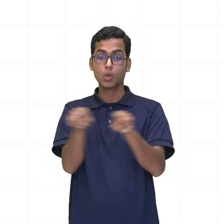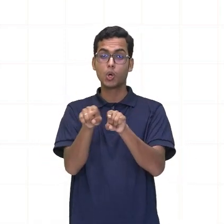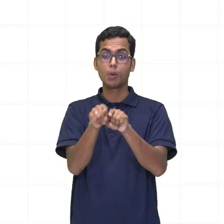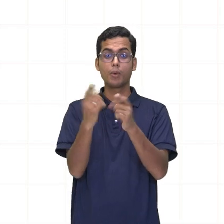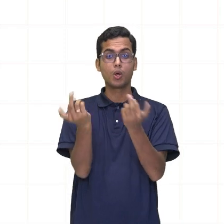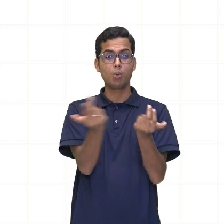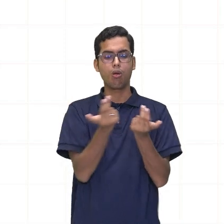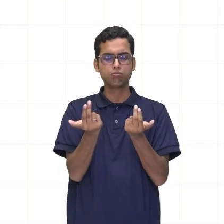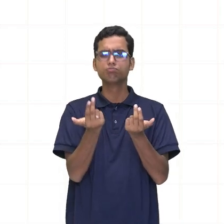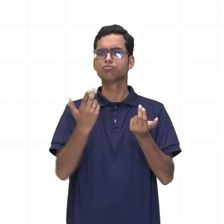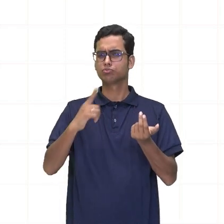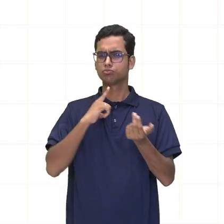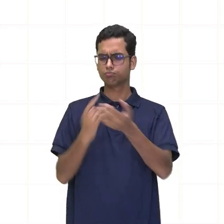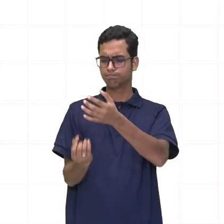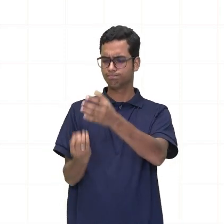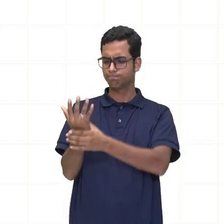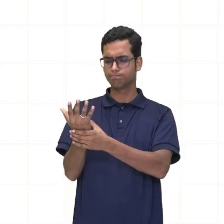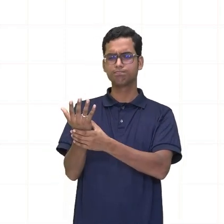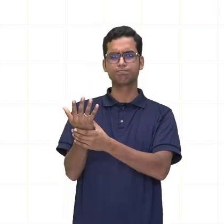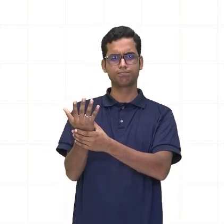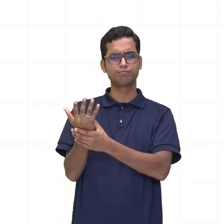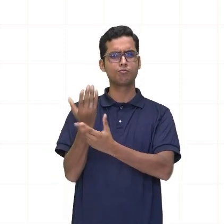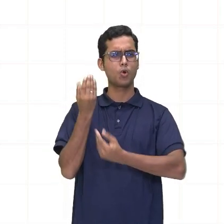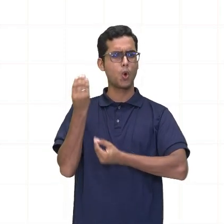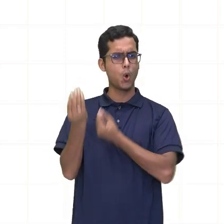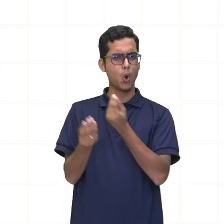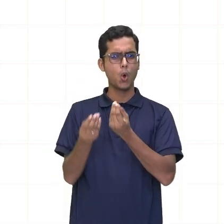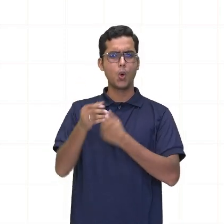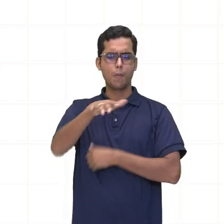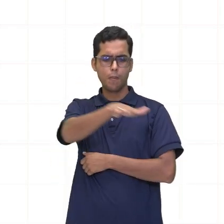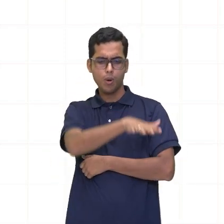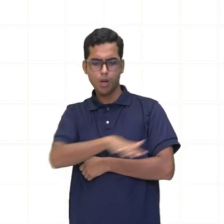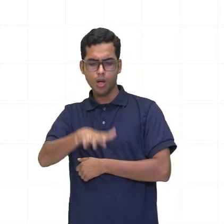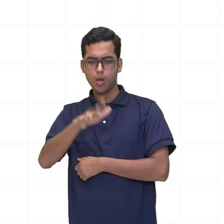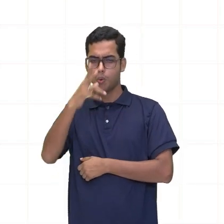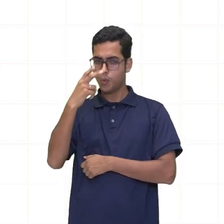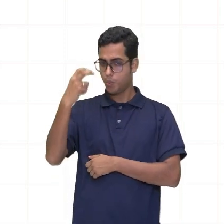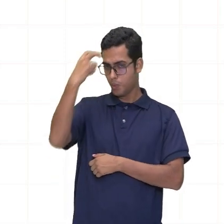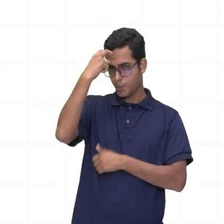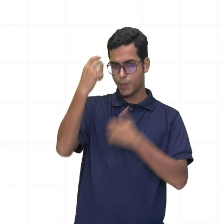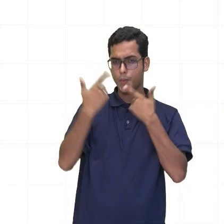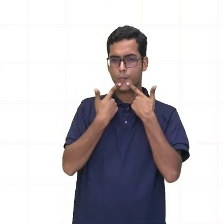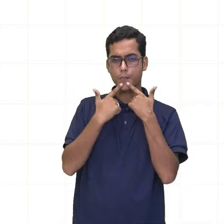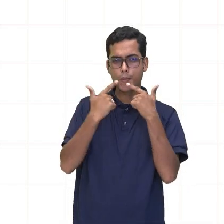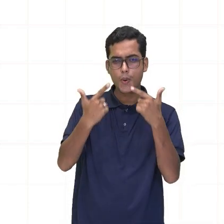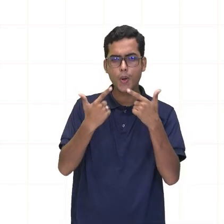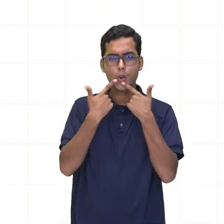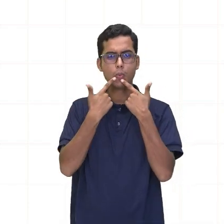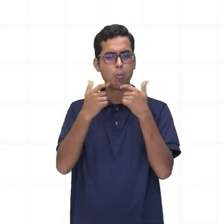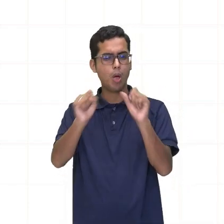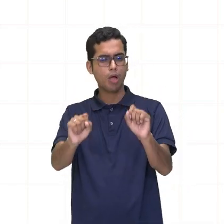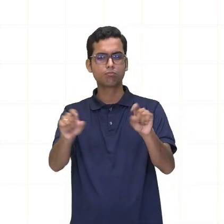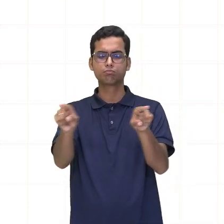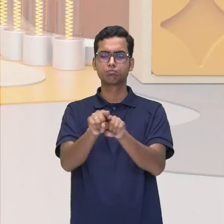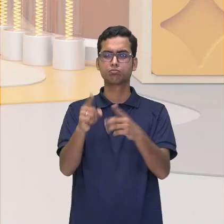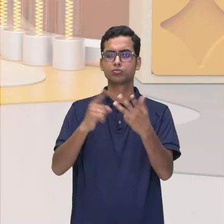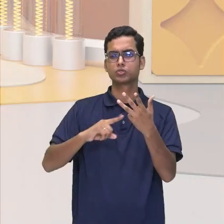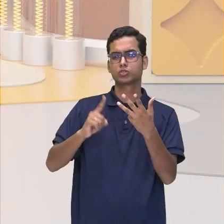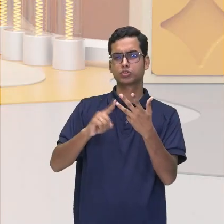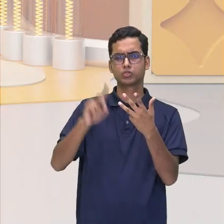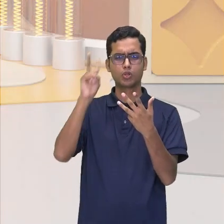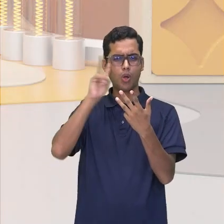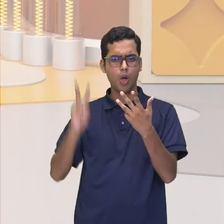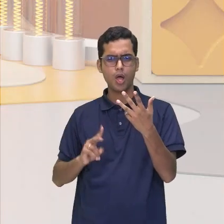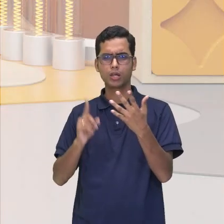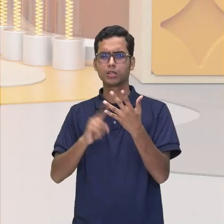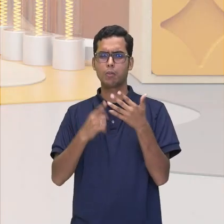houvesse essa formação, tanto territorial, cultural, linguística, histórica, as guerras e os conflitos